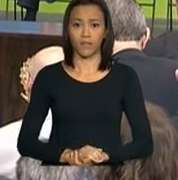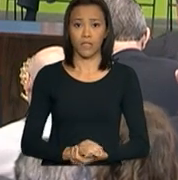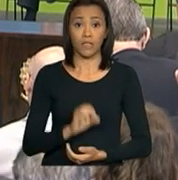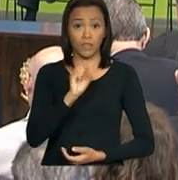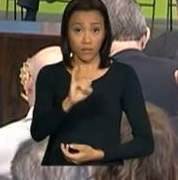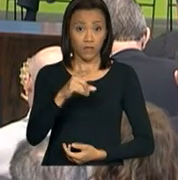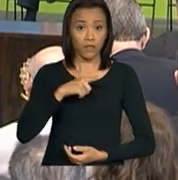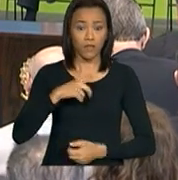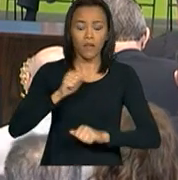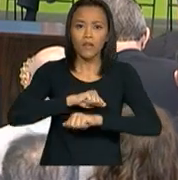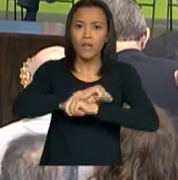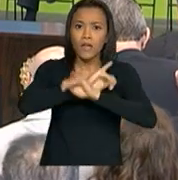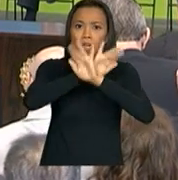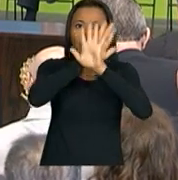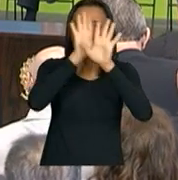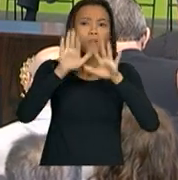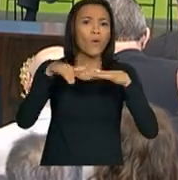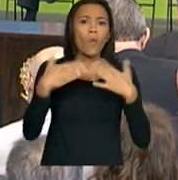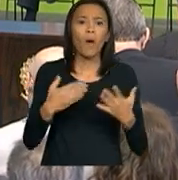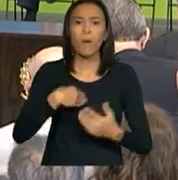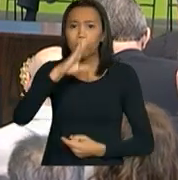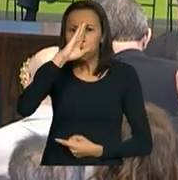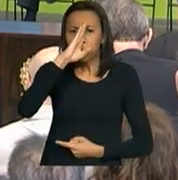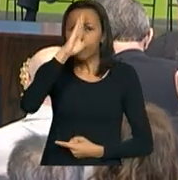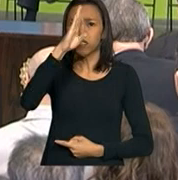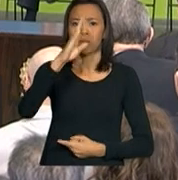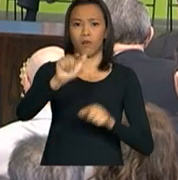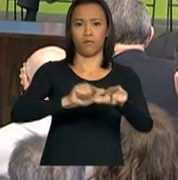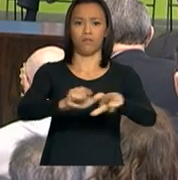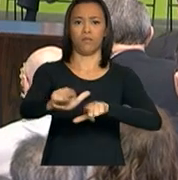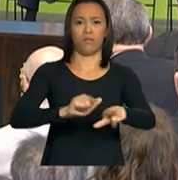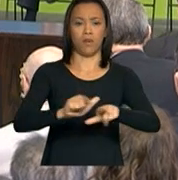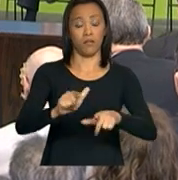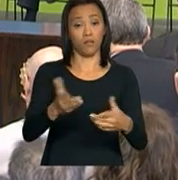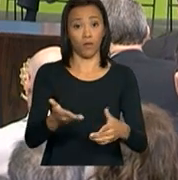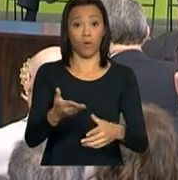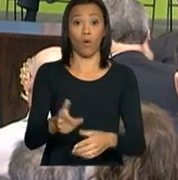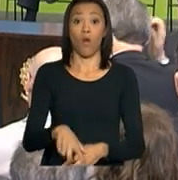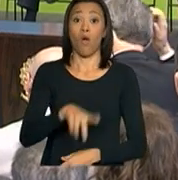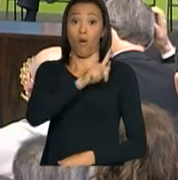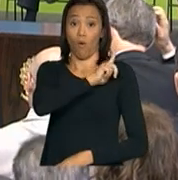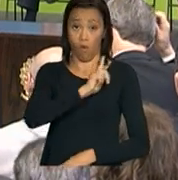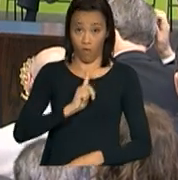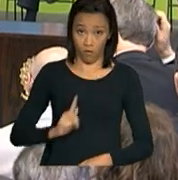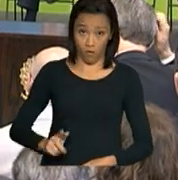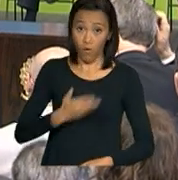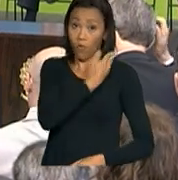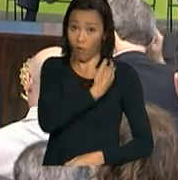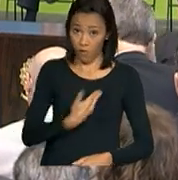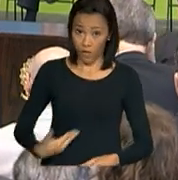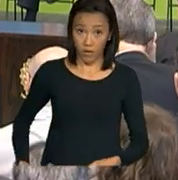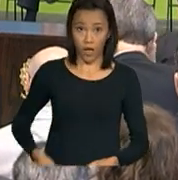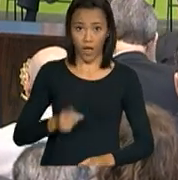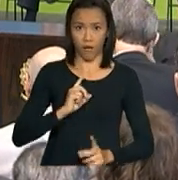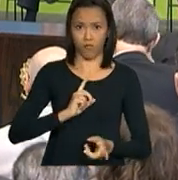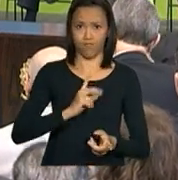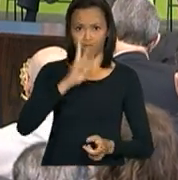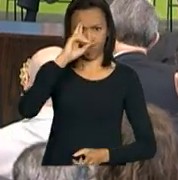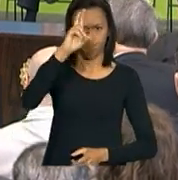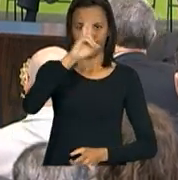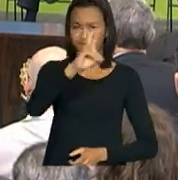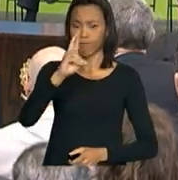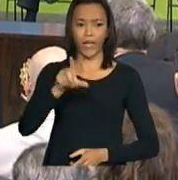tenha clareza das prioridades governar necessariamente é escolher entre